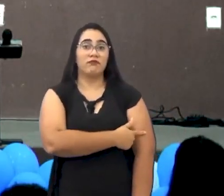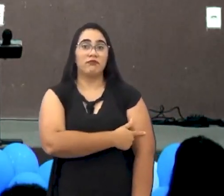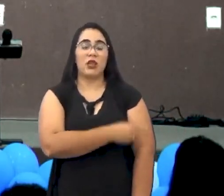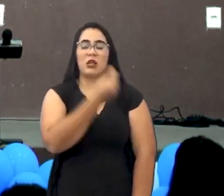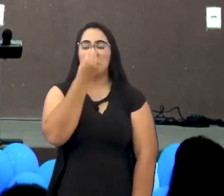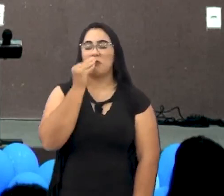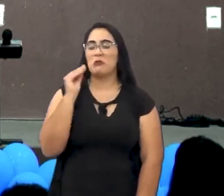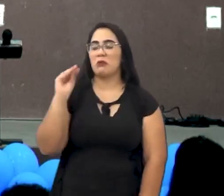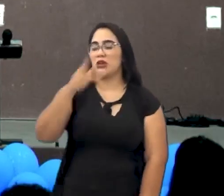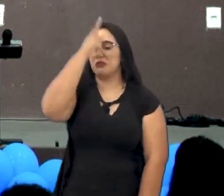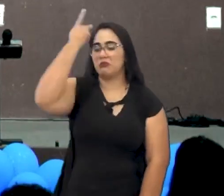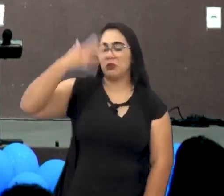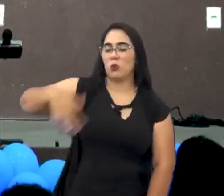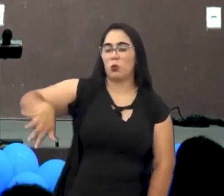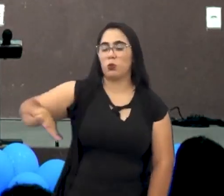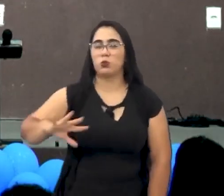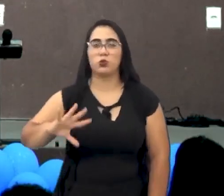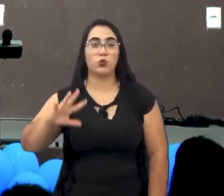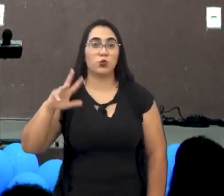desprezo pelos outros,